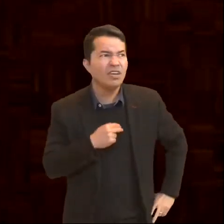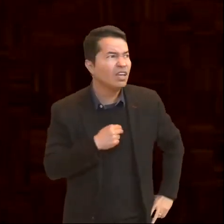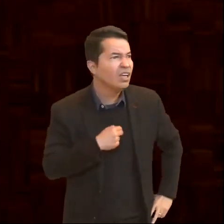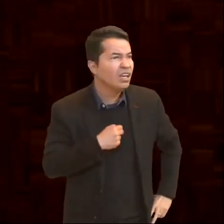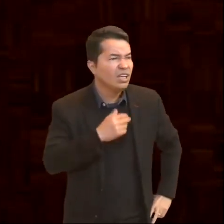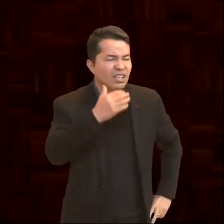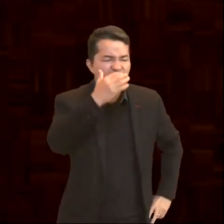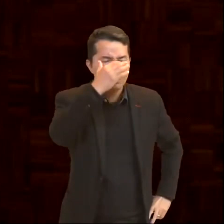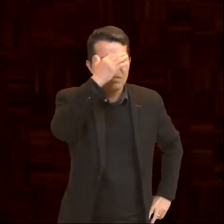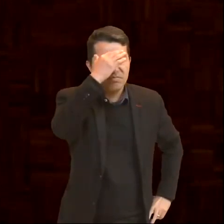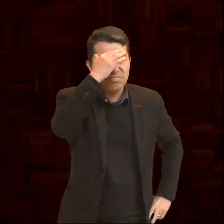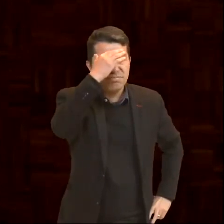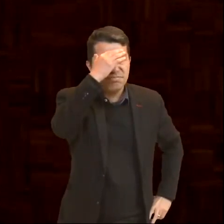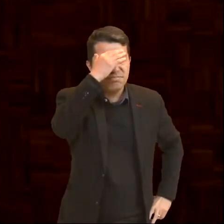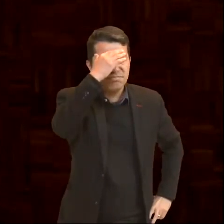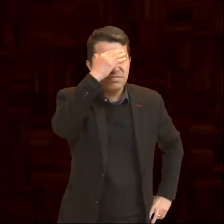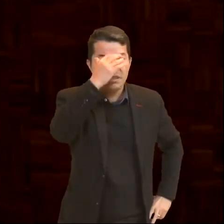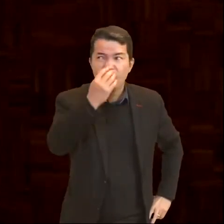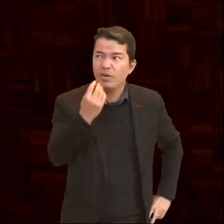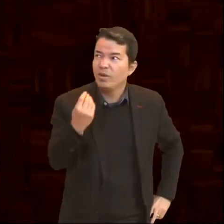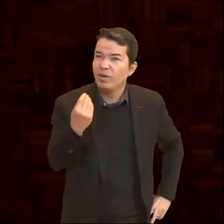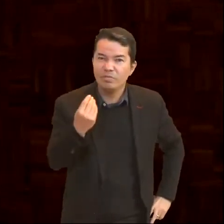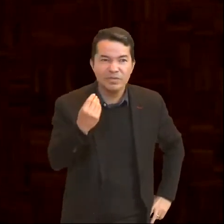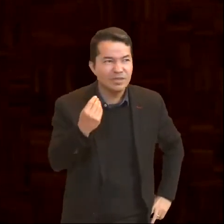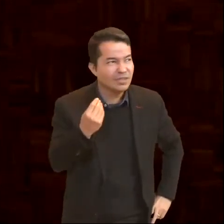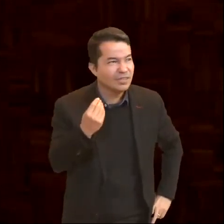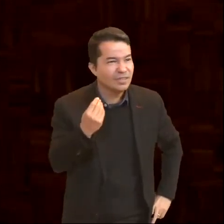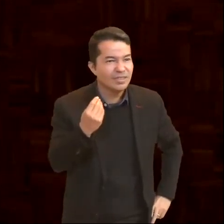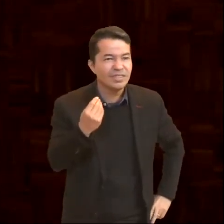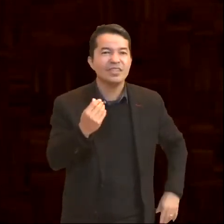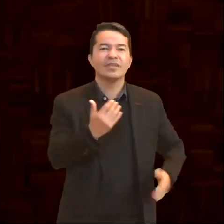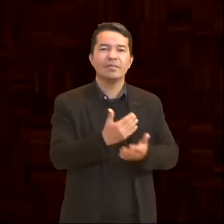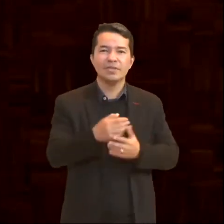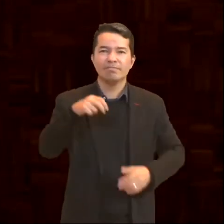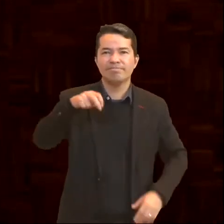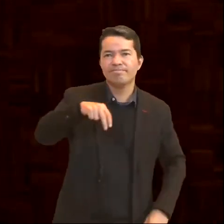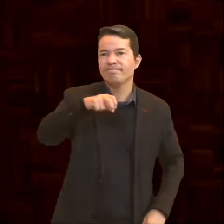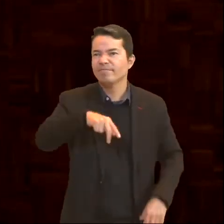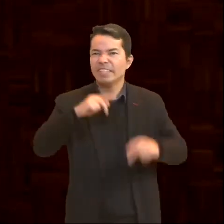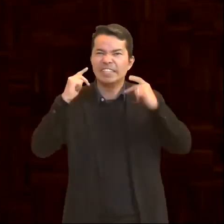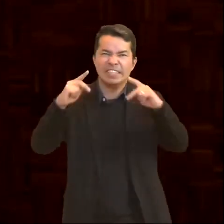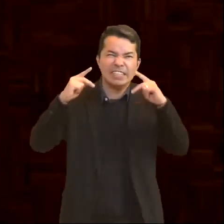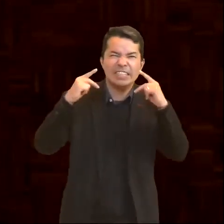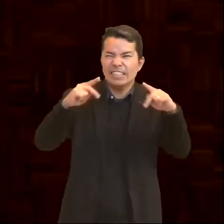se levanta para cumprir os votos que havia feito com Deus.